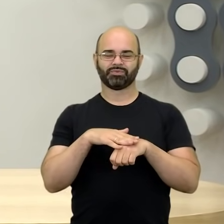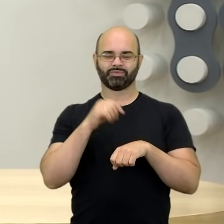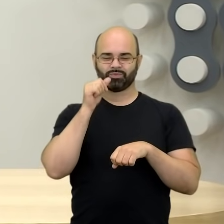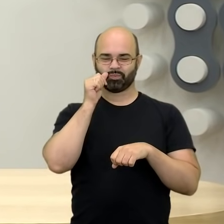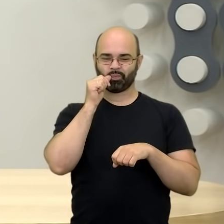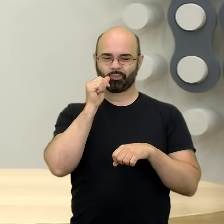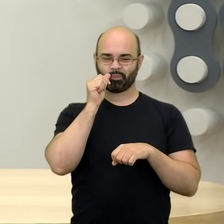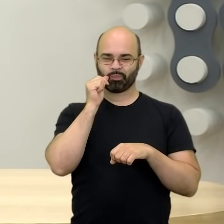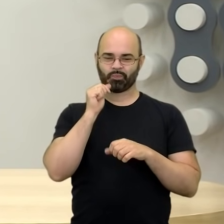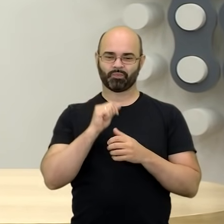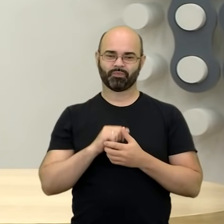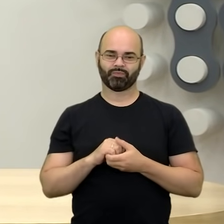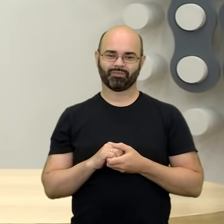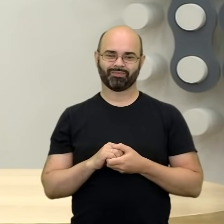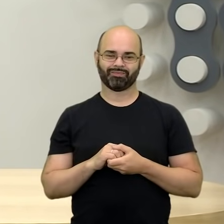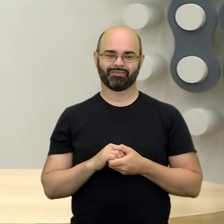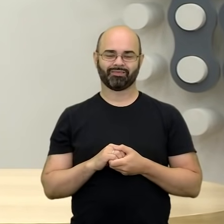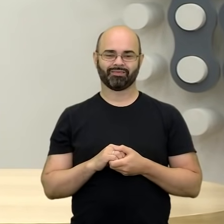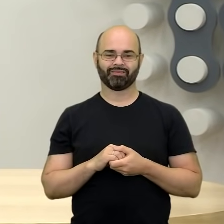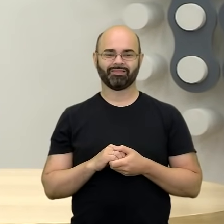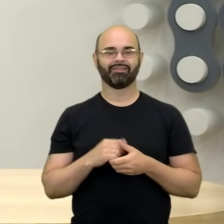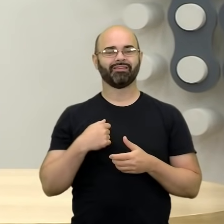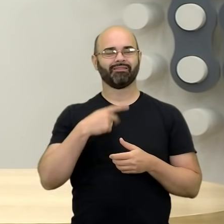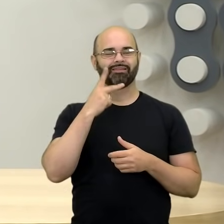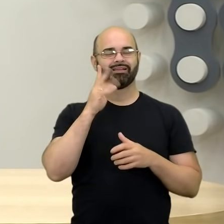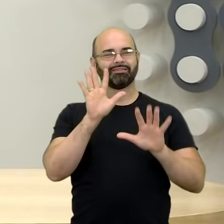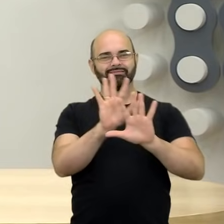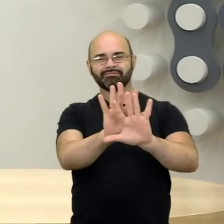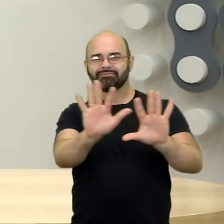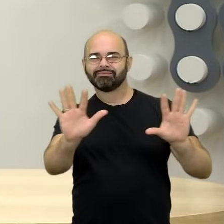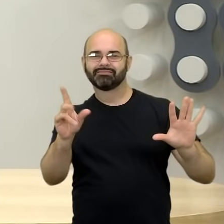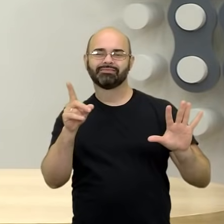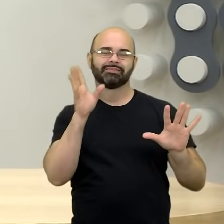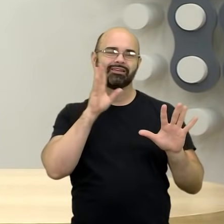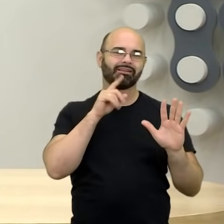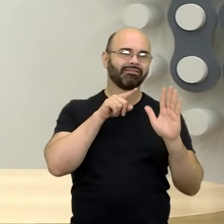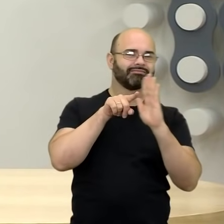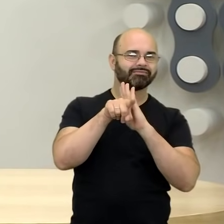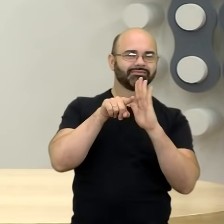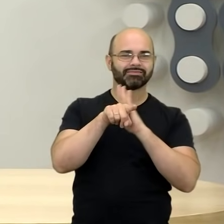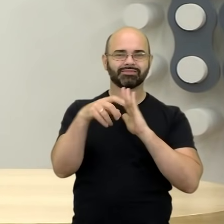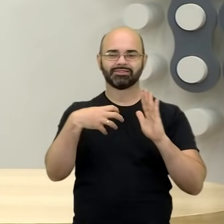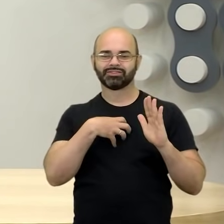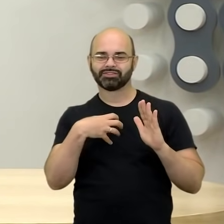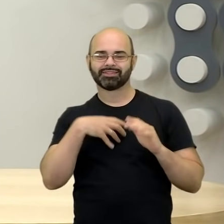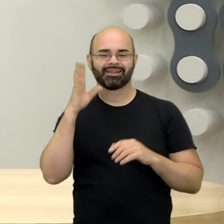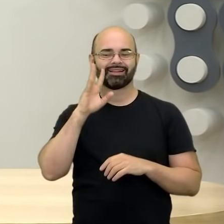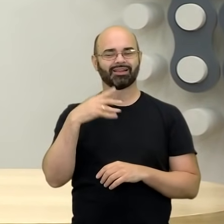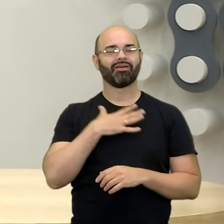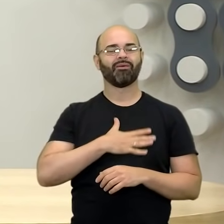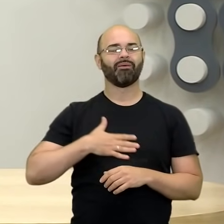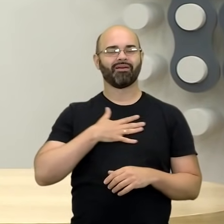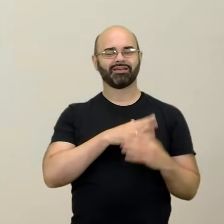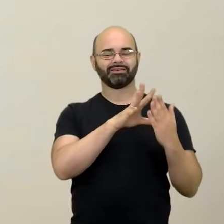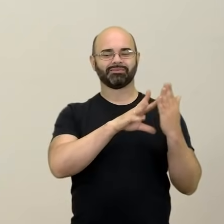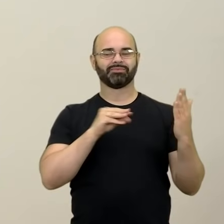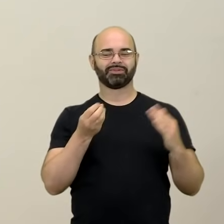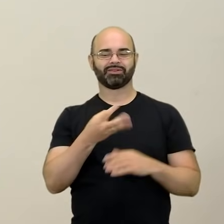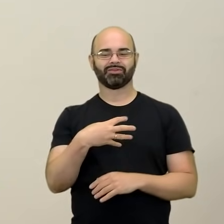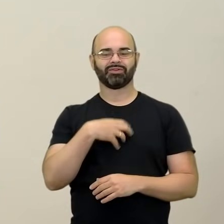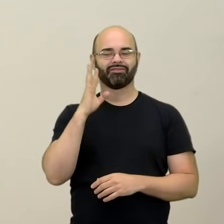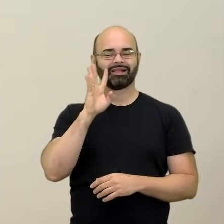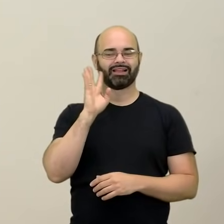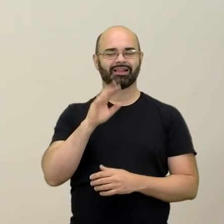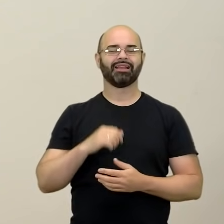tempo aqui no centro de milha só Adorei esse novo formato esse modelo de enquete interação pessoal tá gostando a gente gostou também é também